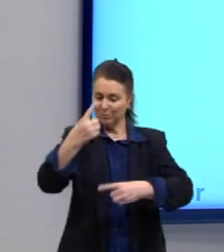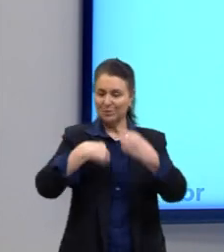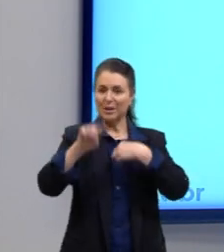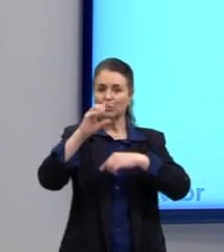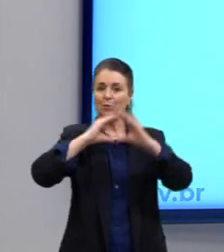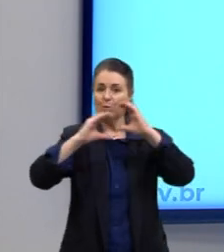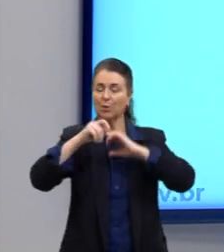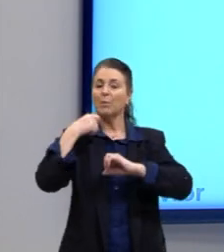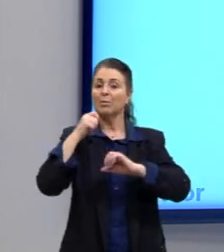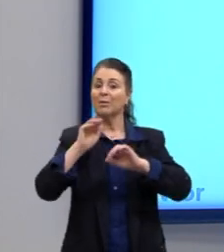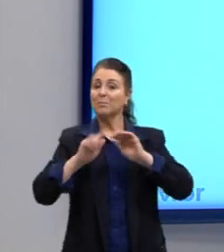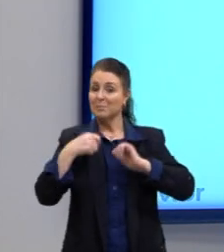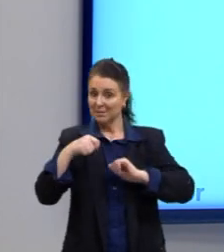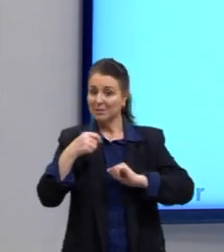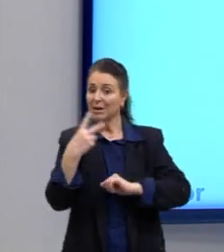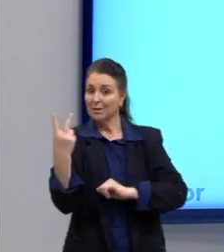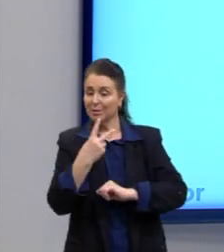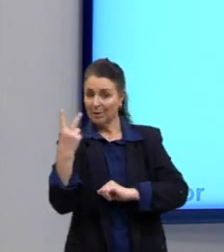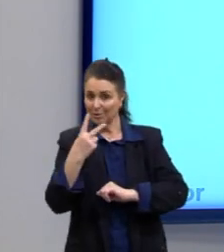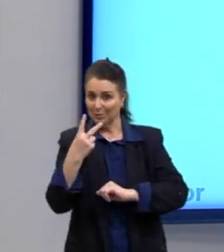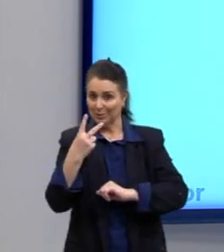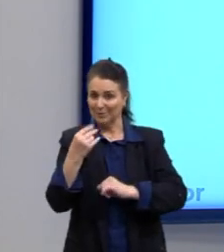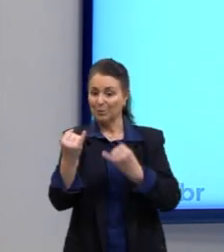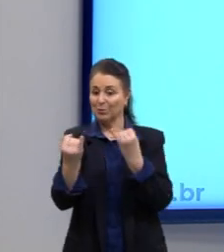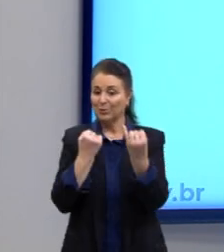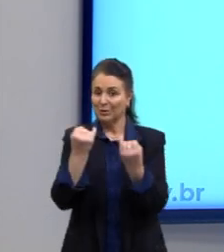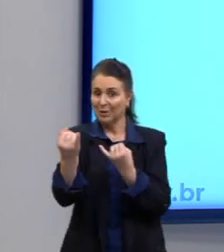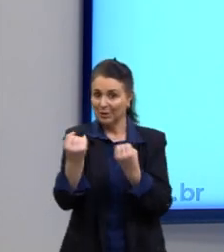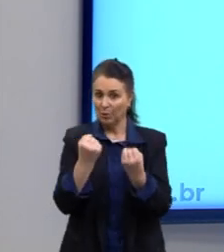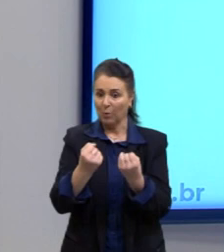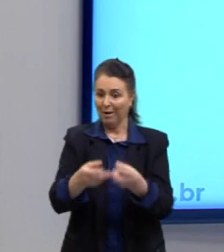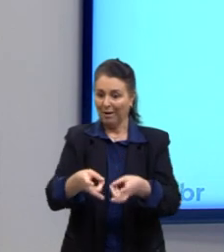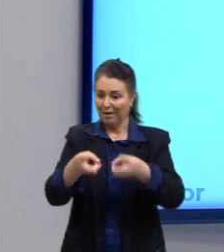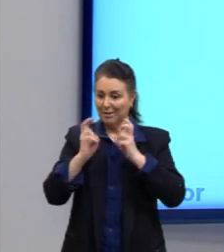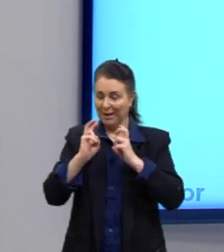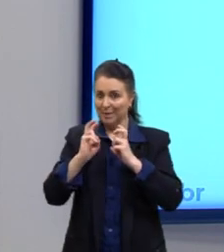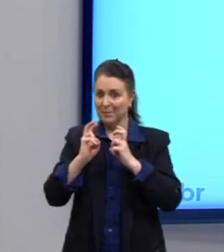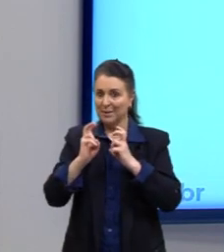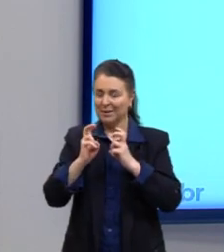quando o interlocutor recebe e compreende uma mensagem adequadamente